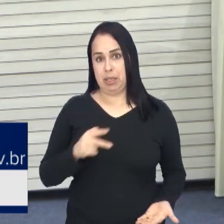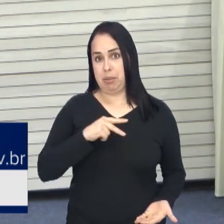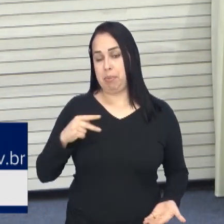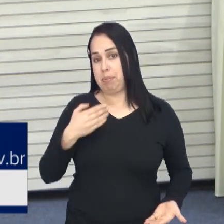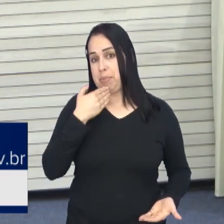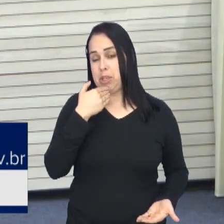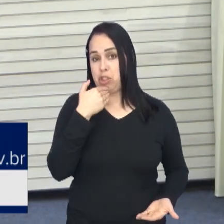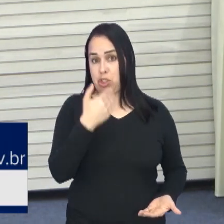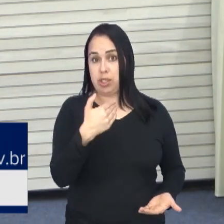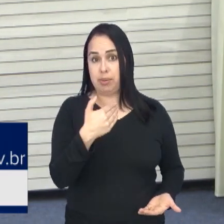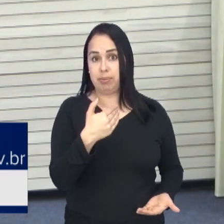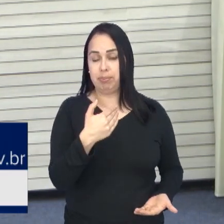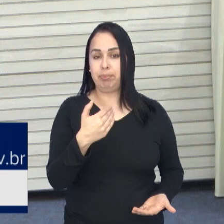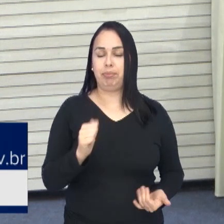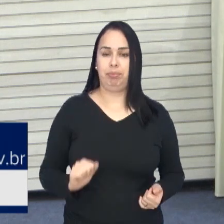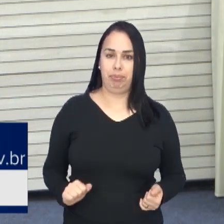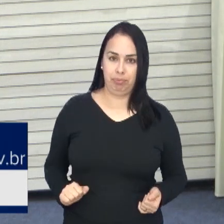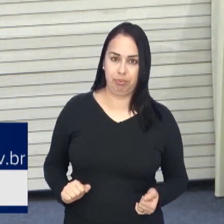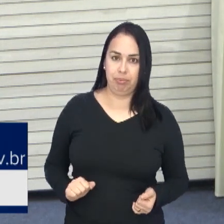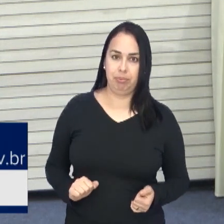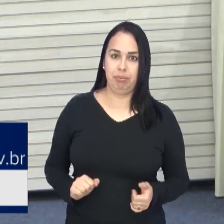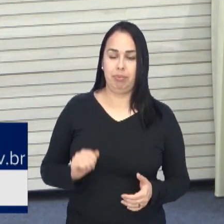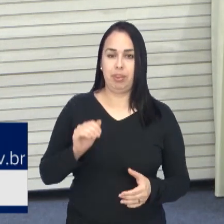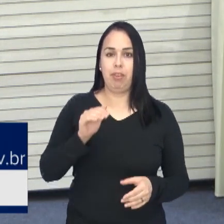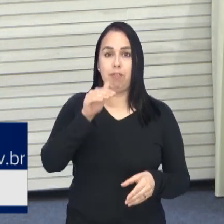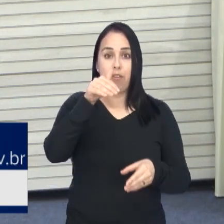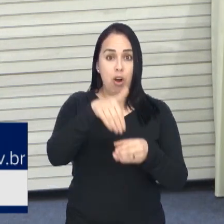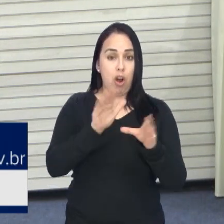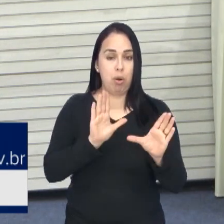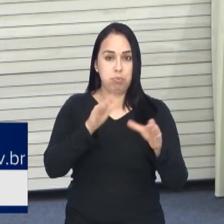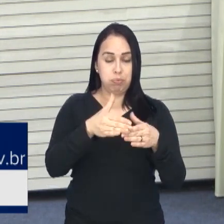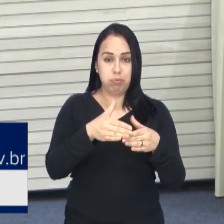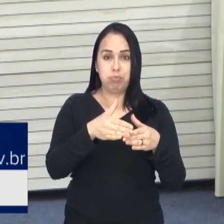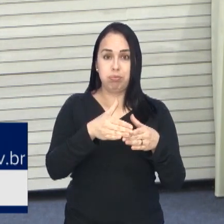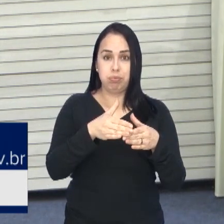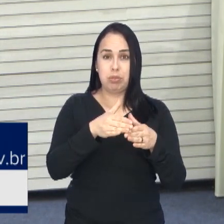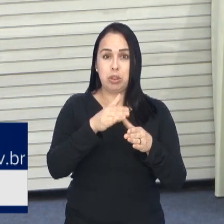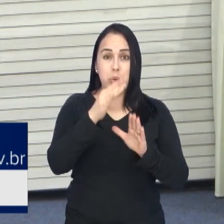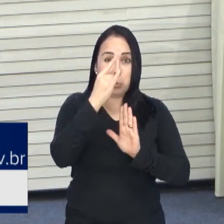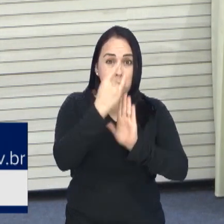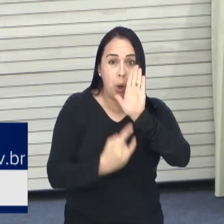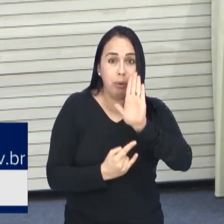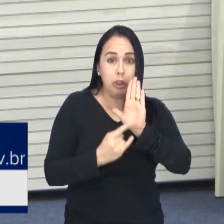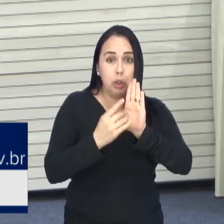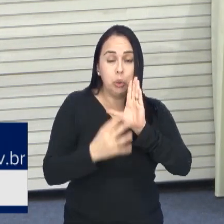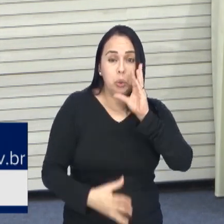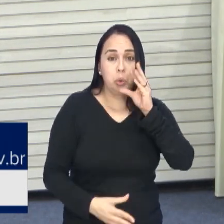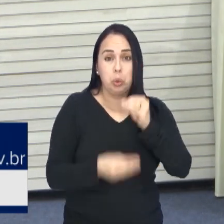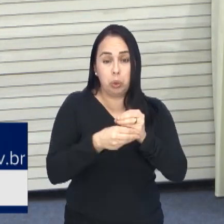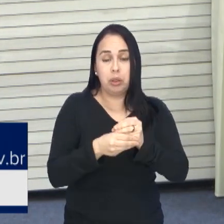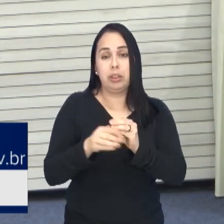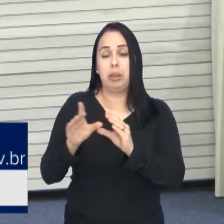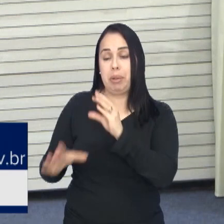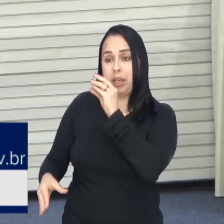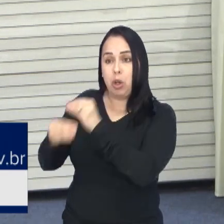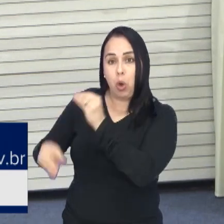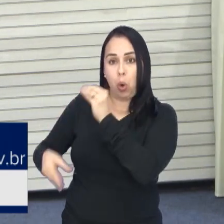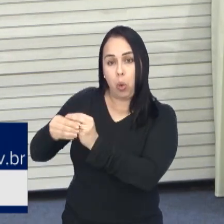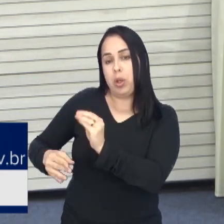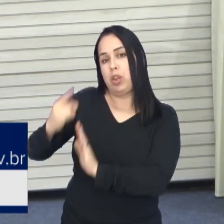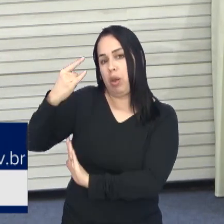gostaria de fazer os seguintes pedidos. Votação em bloco. Inclusão de diversos